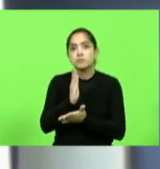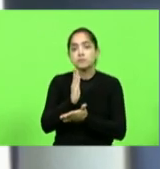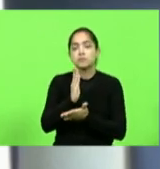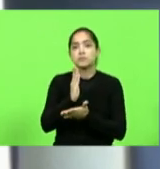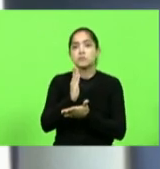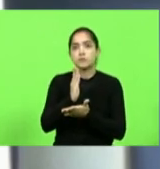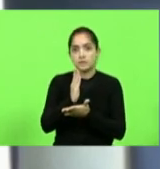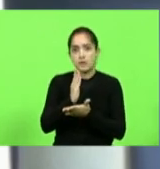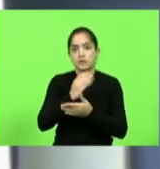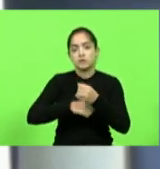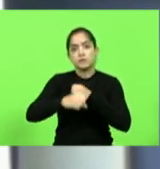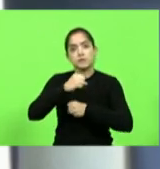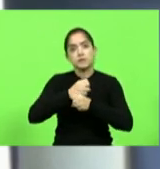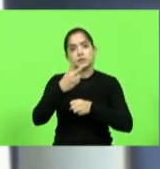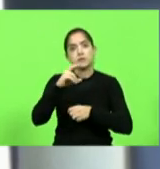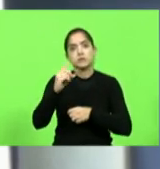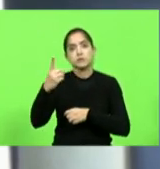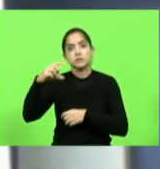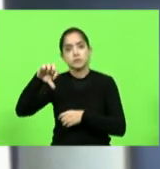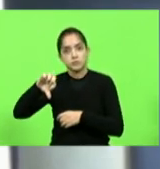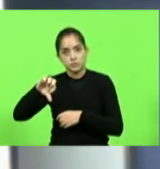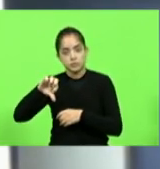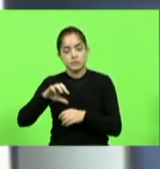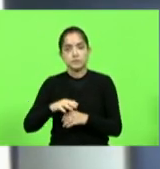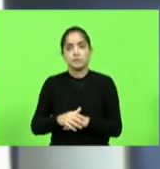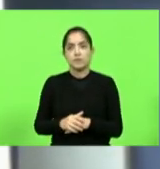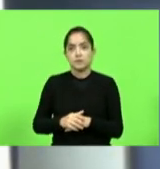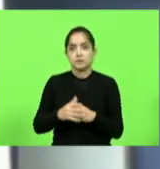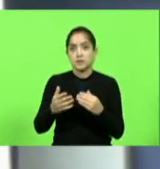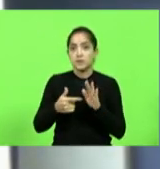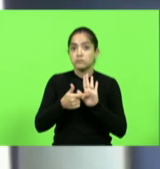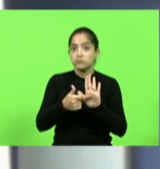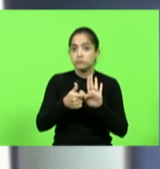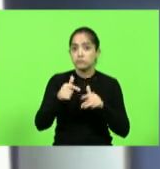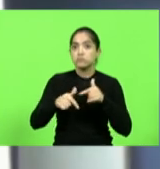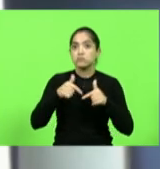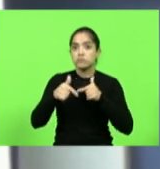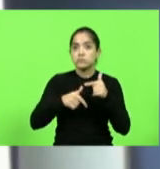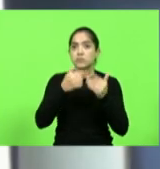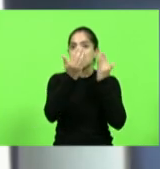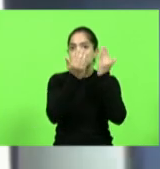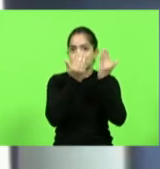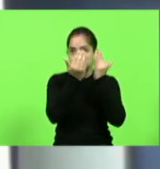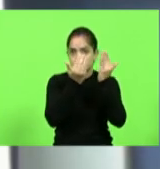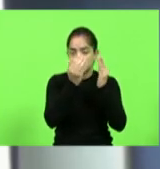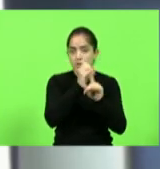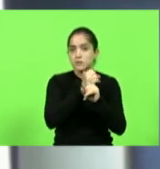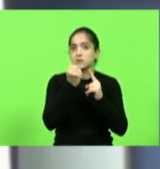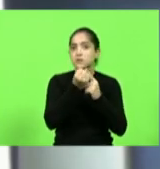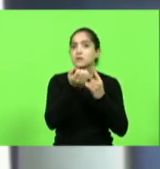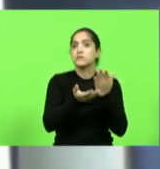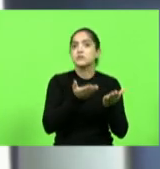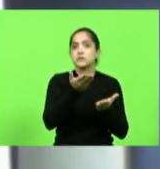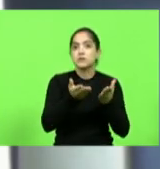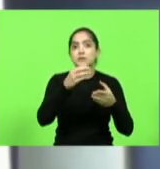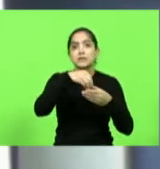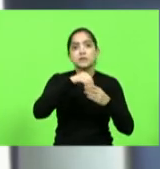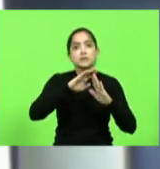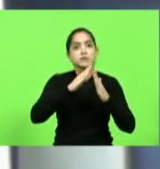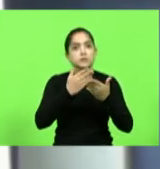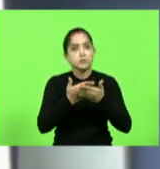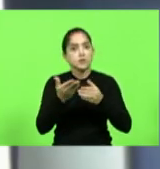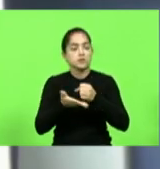em 2019, bem no final do ano, né, que é a prestação de serviço de psicologia e serviço social nas redes públicas de